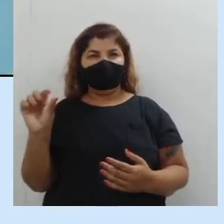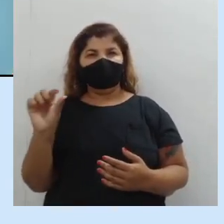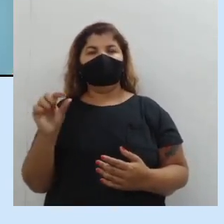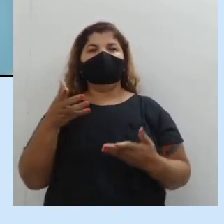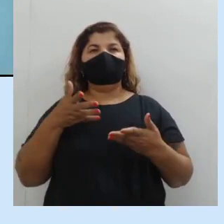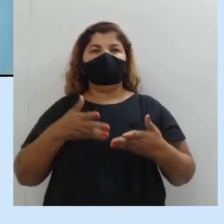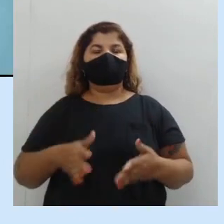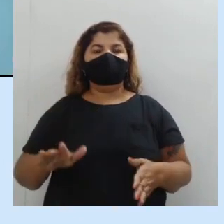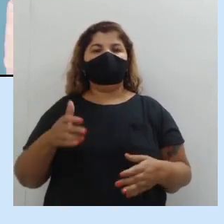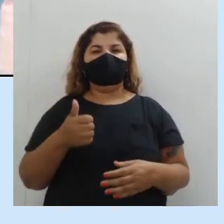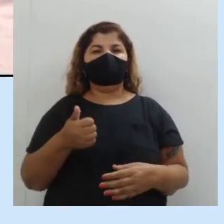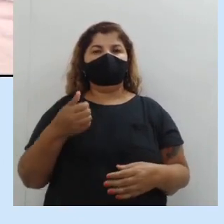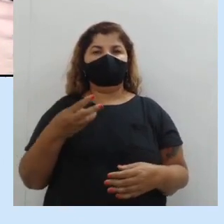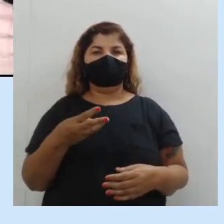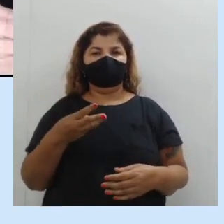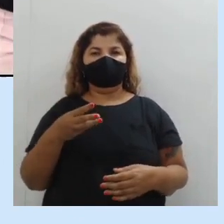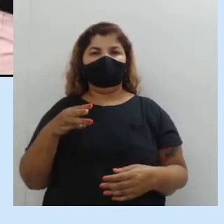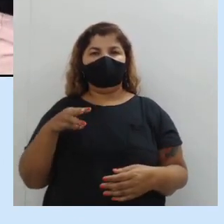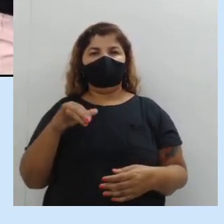em 13 de maio de